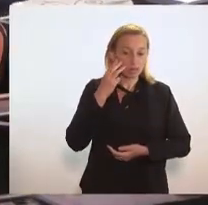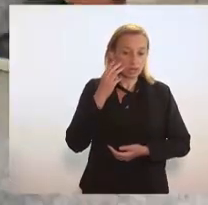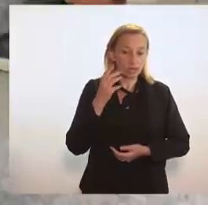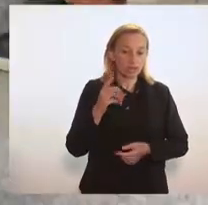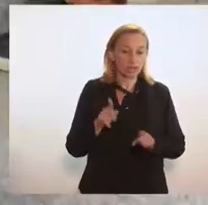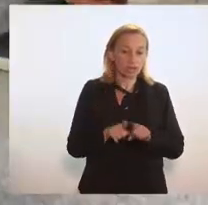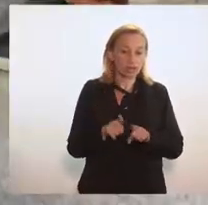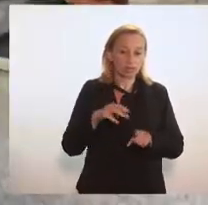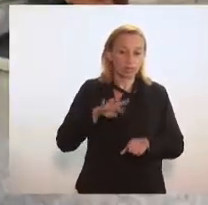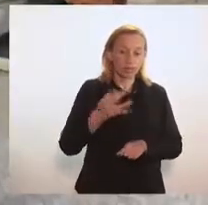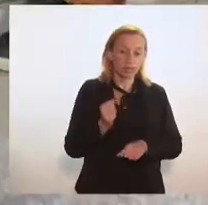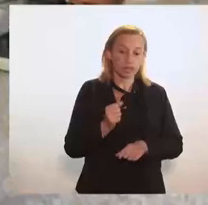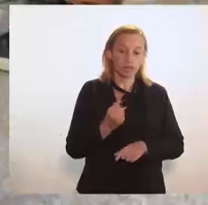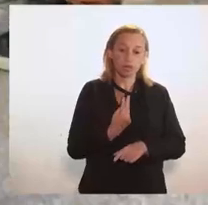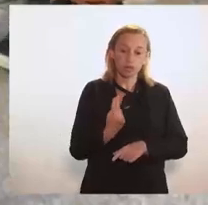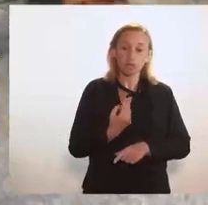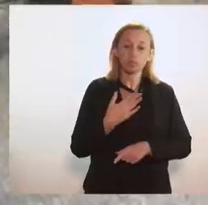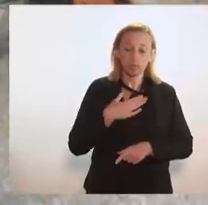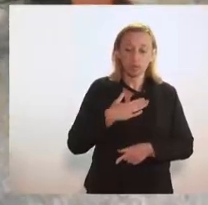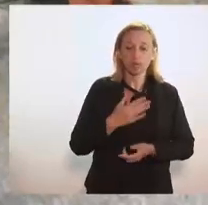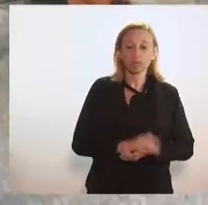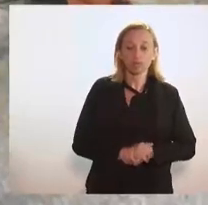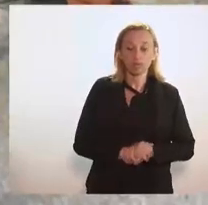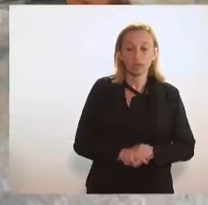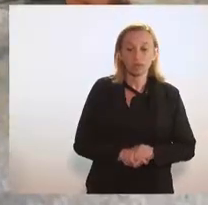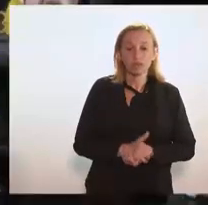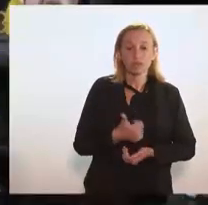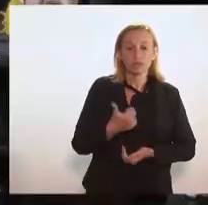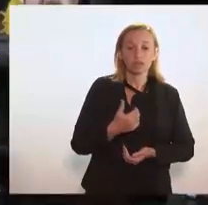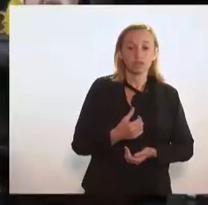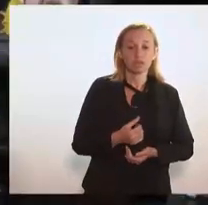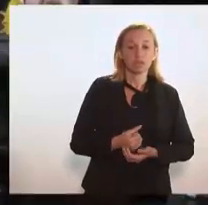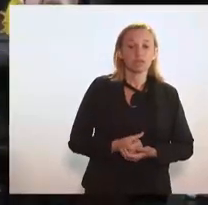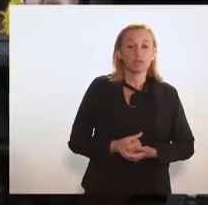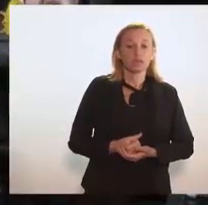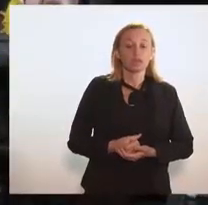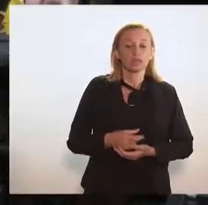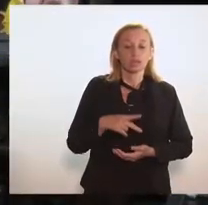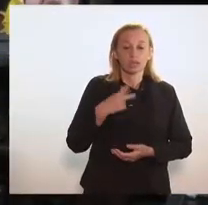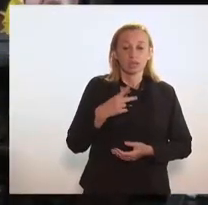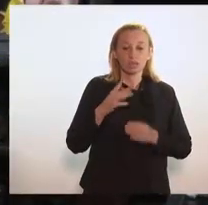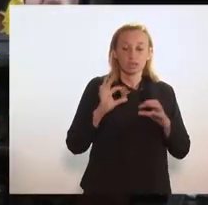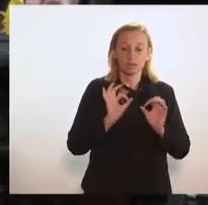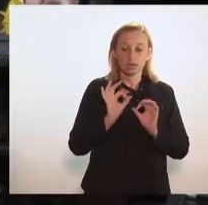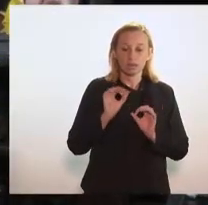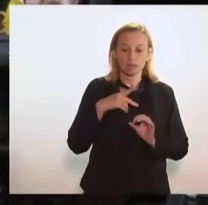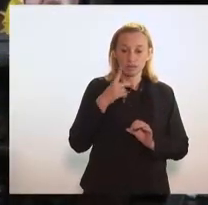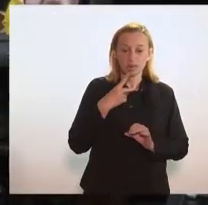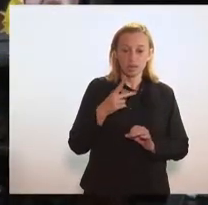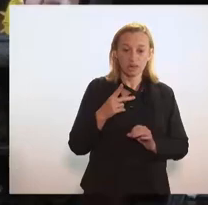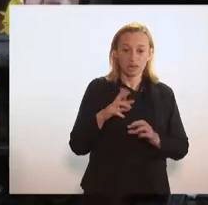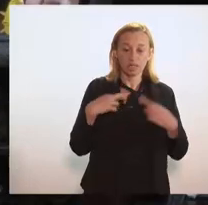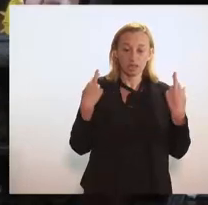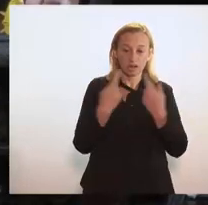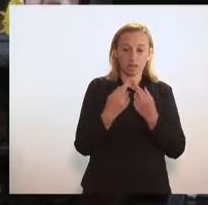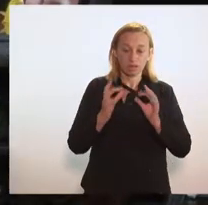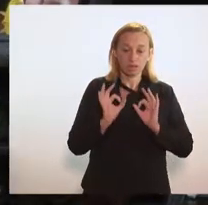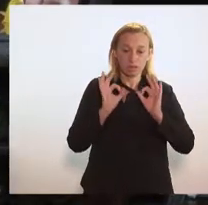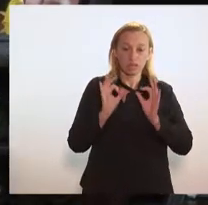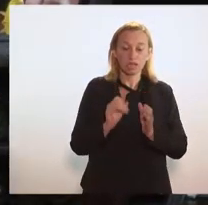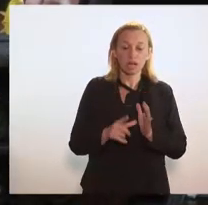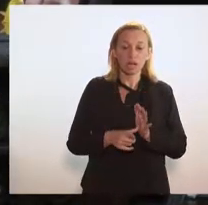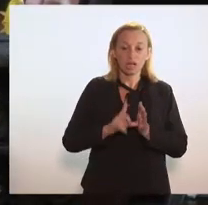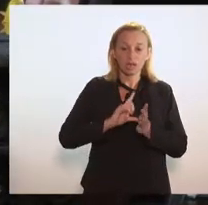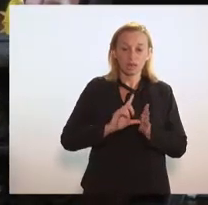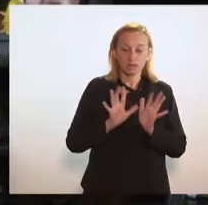toda desse projeto tá o projeto 10 mais havendo a tratar na segunda sessão extraordinária a presidência antes de encerrar o